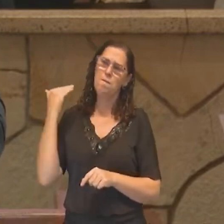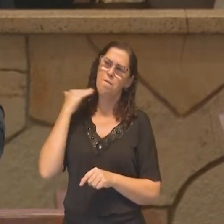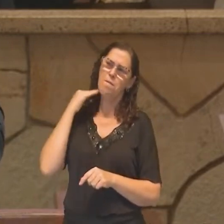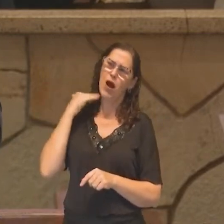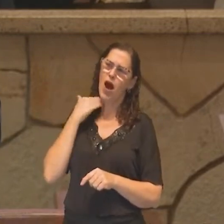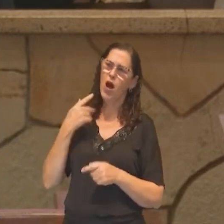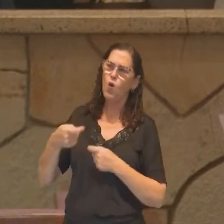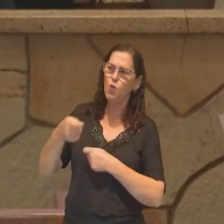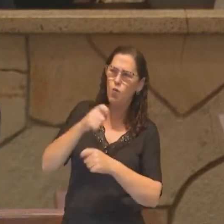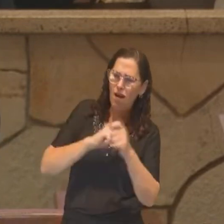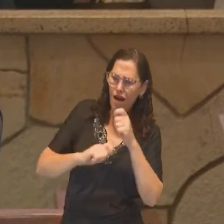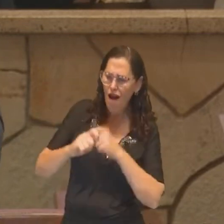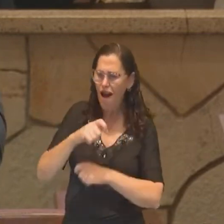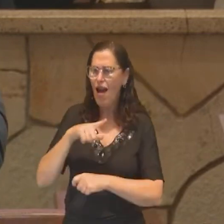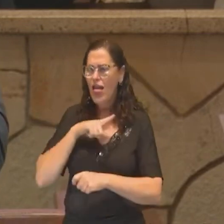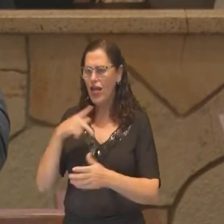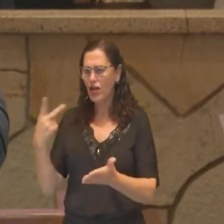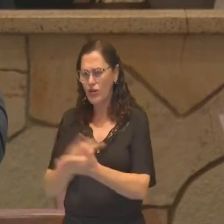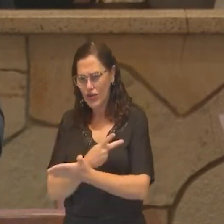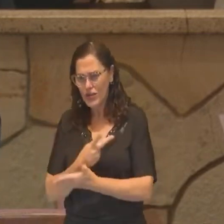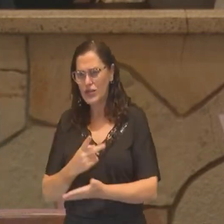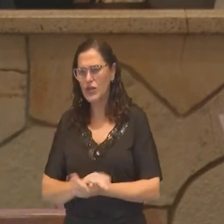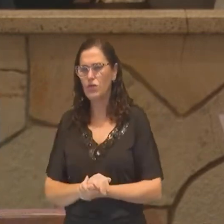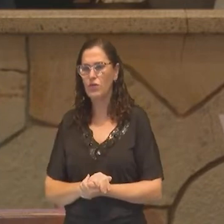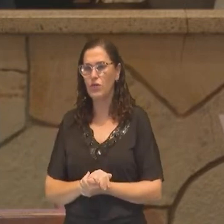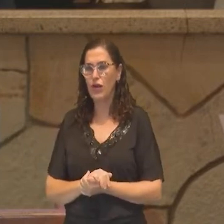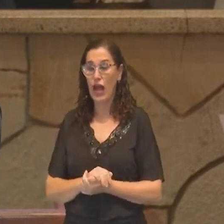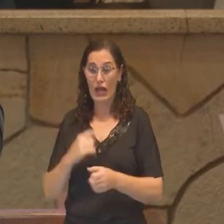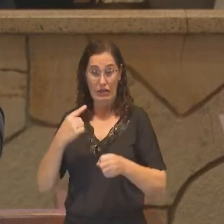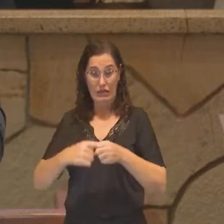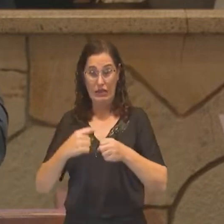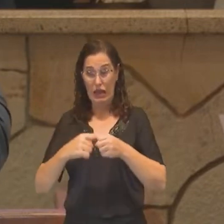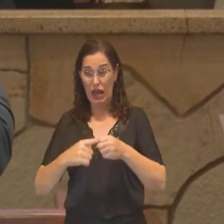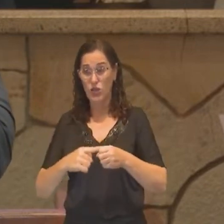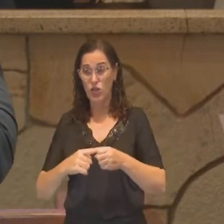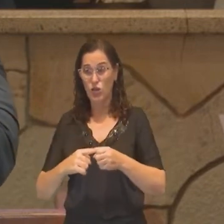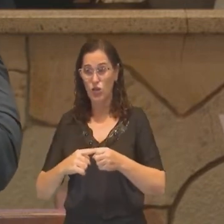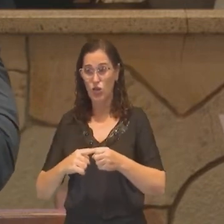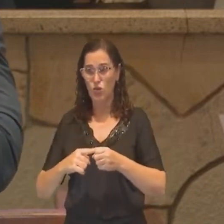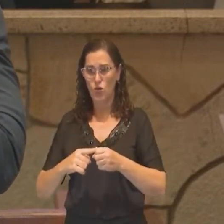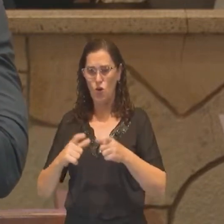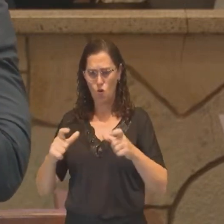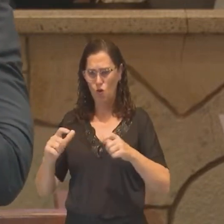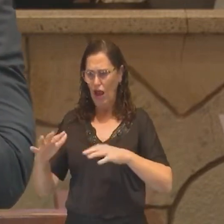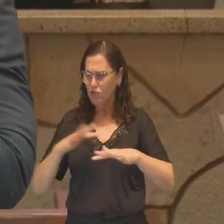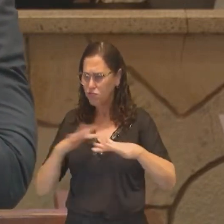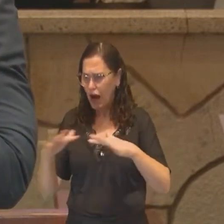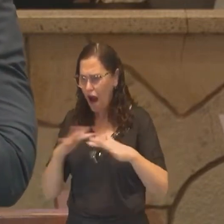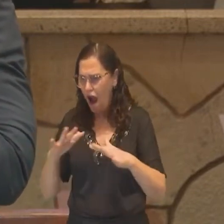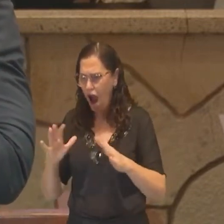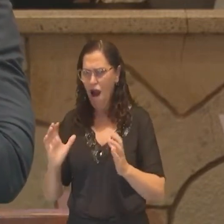as transações que ali aconteciam. Tornava aquela cidade um lugar movimentado.